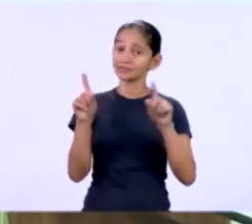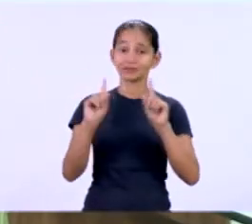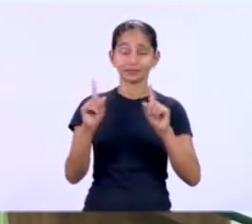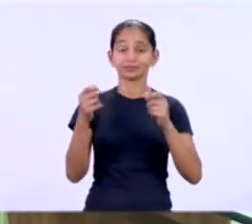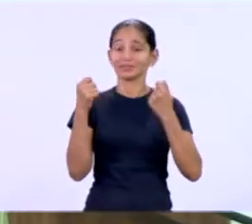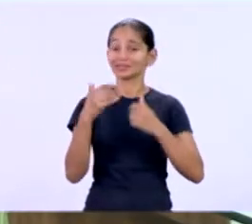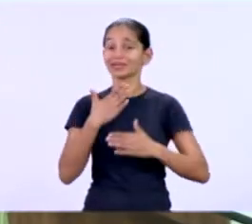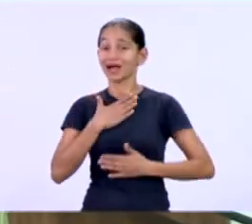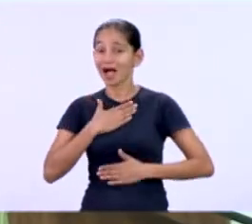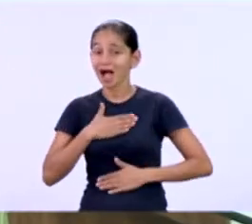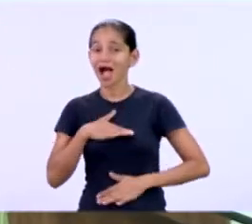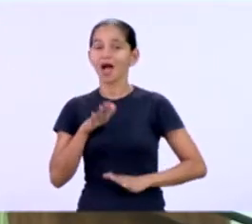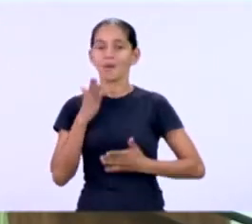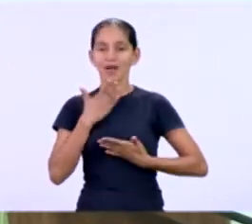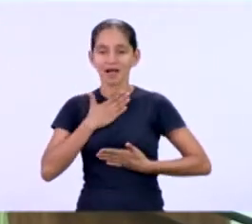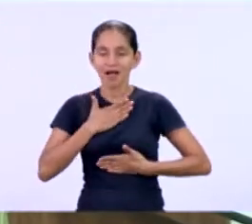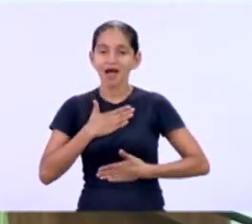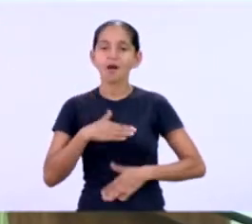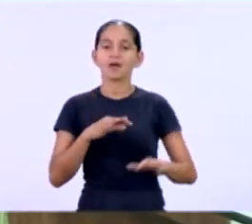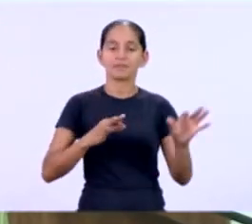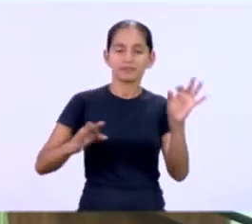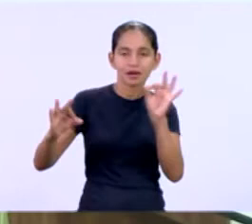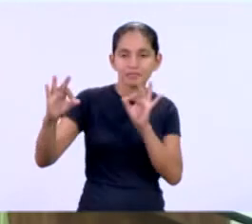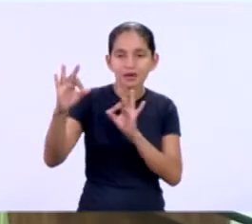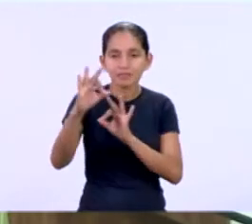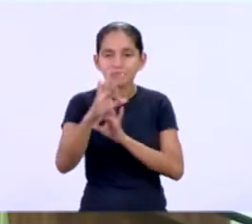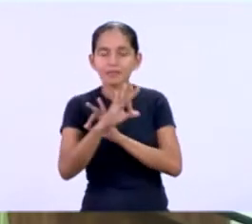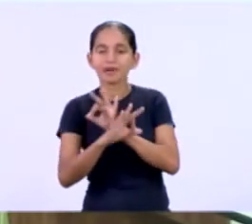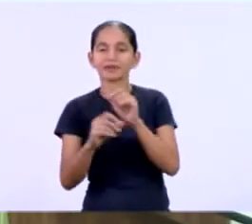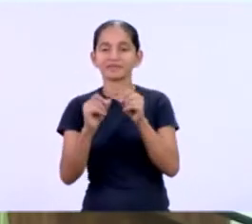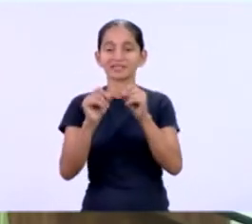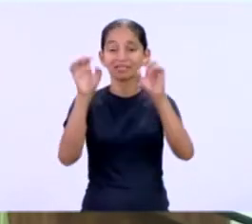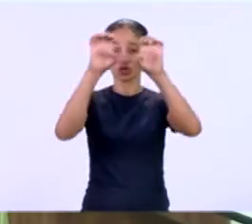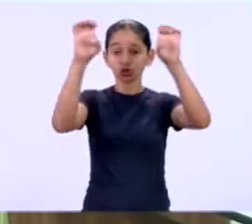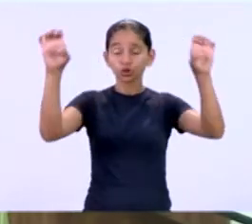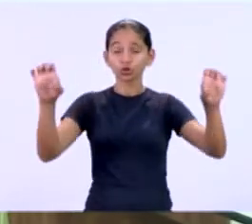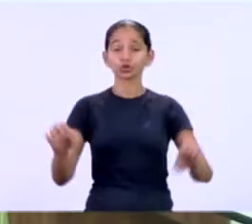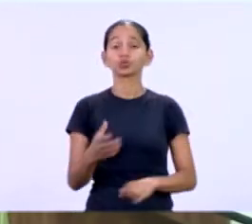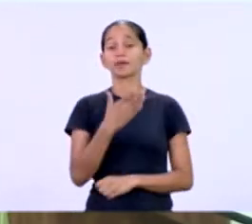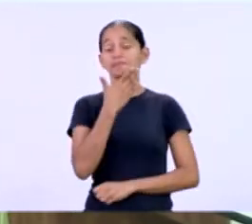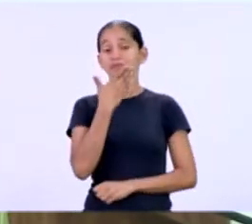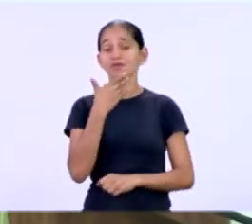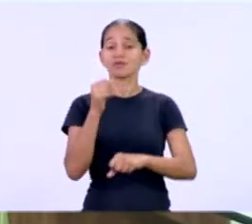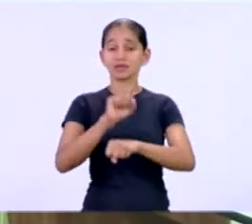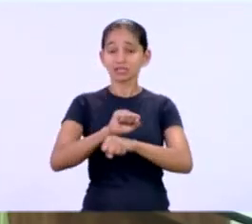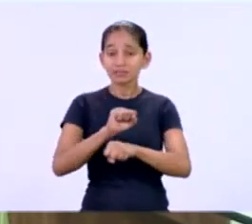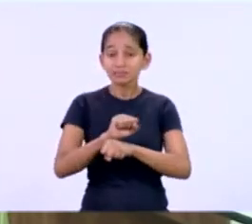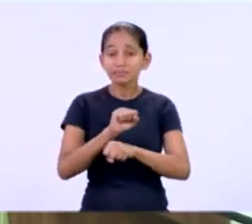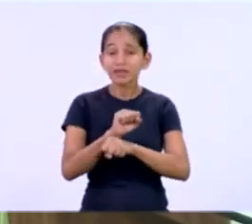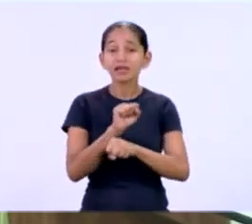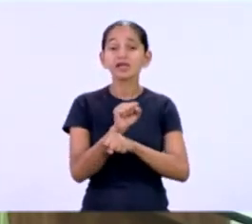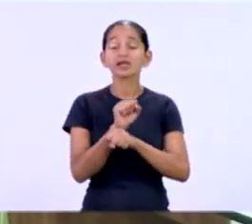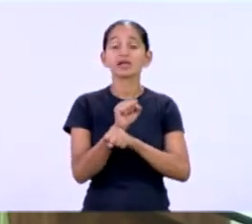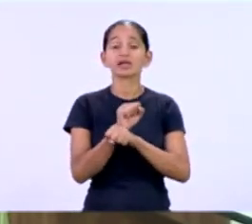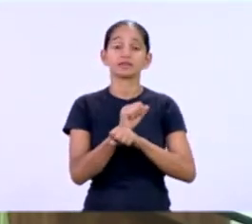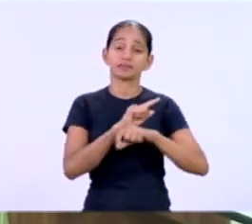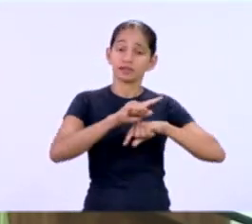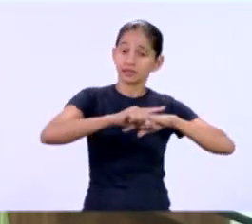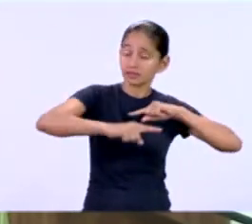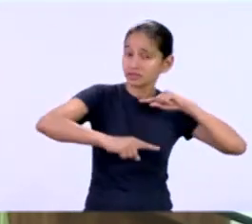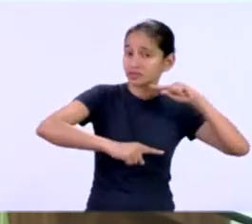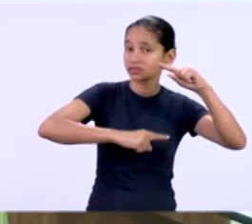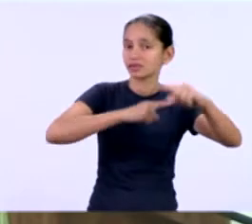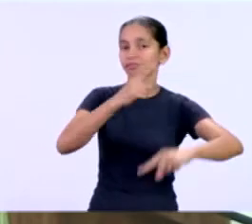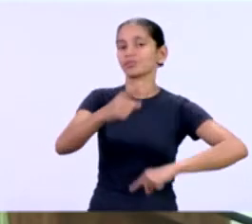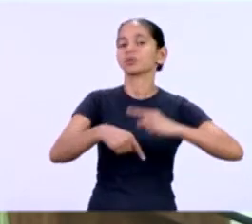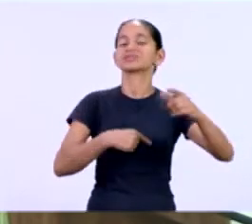né? De repente a organização, para se estruturar um pouco mais à frente, poderia estar lançando mão aí desse lucro, né, para guardar, fazer uma reserva para